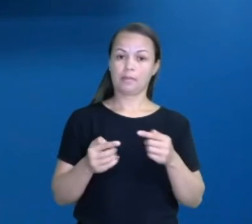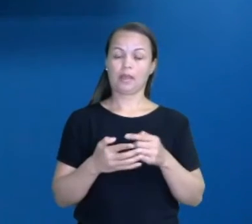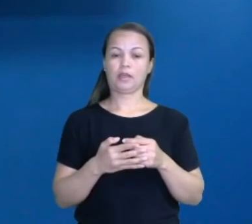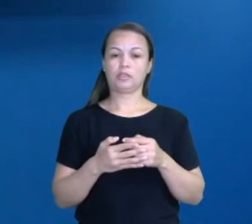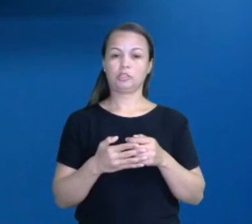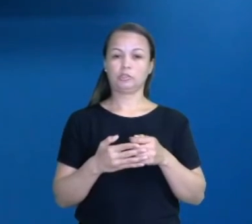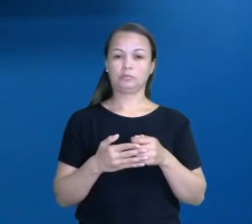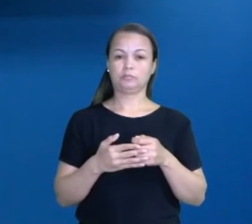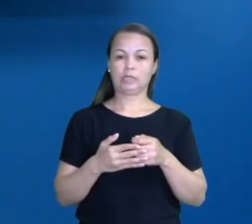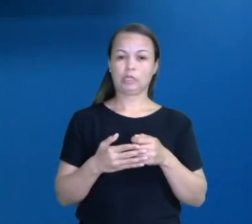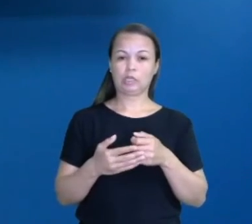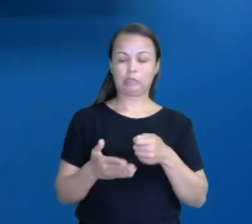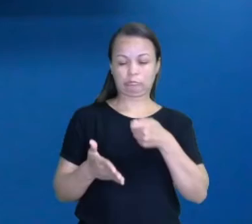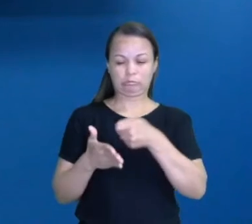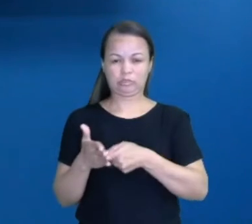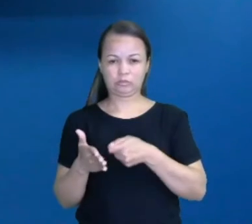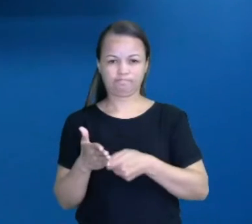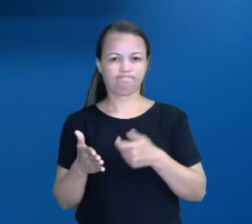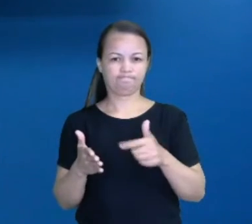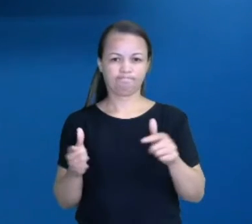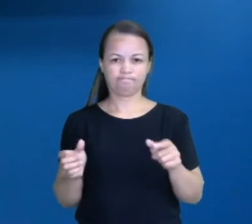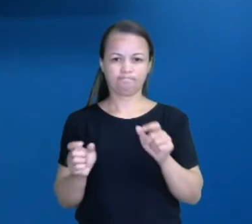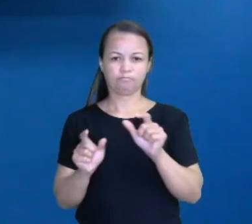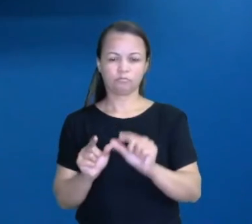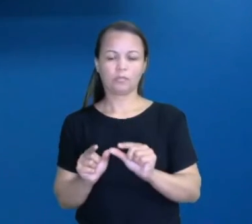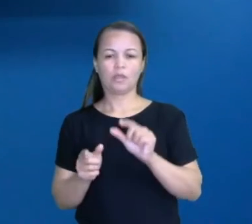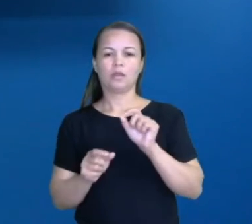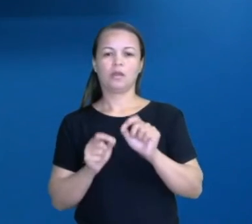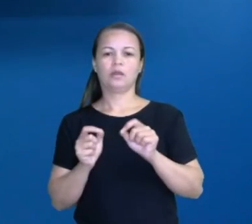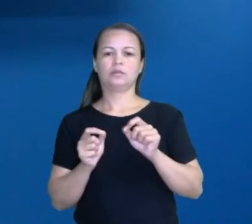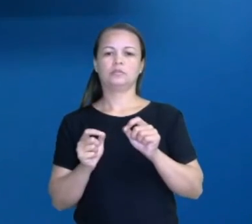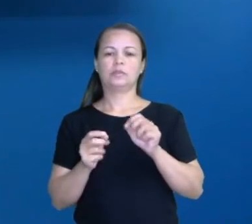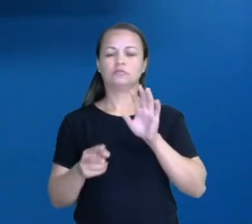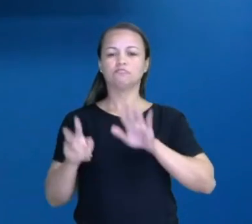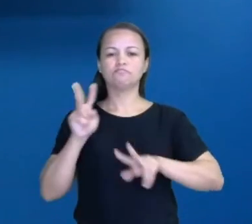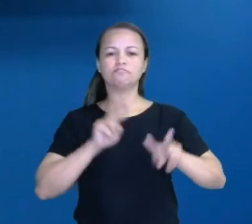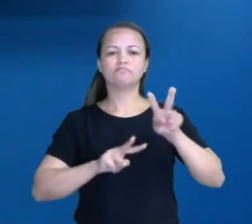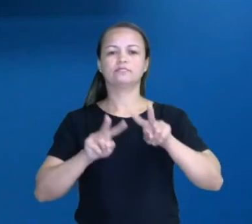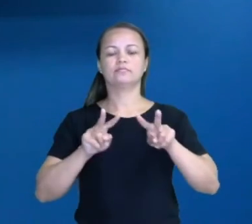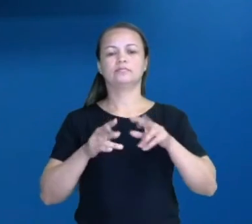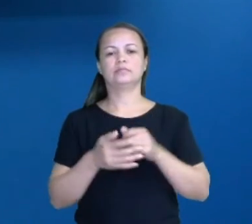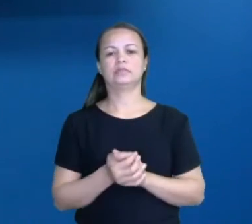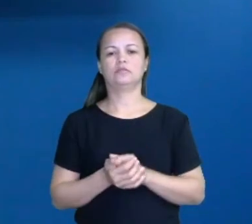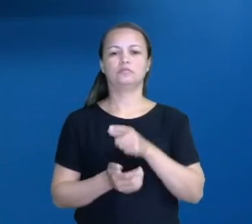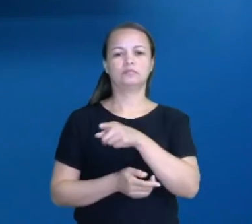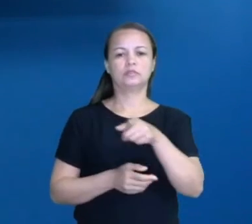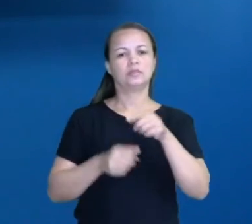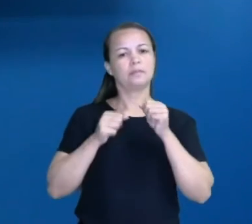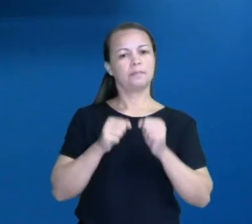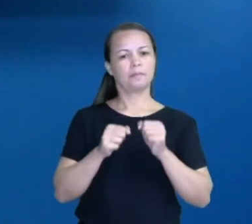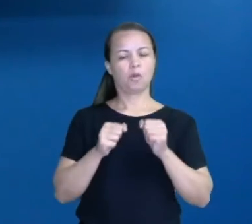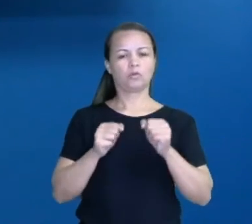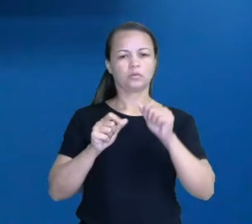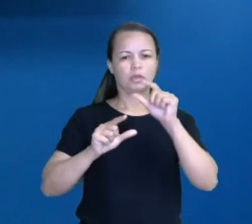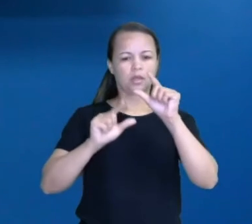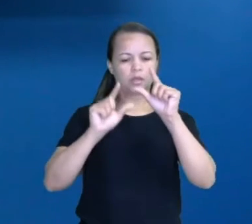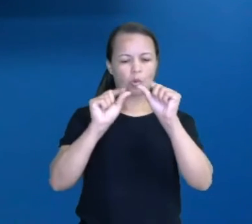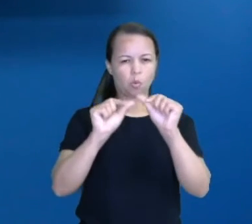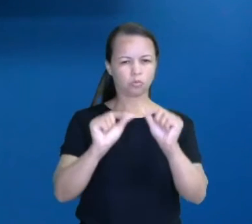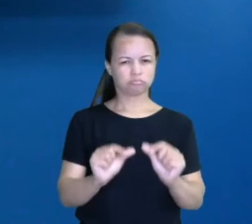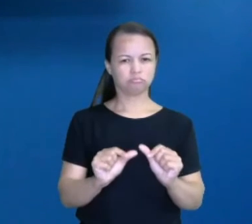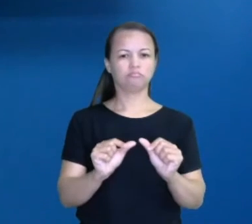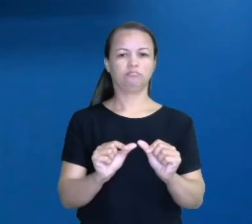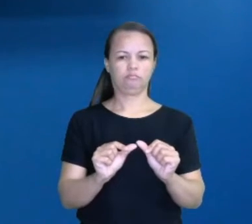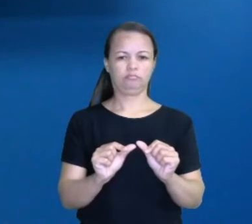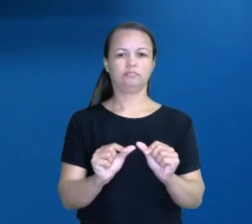menos rígidos e legislações ambientais também menos rígidas. Então você pode reduzir os custos, né, com